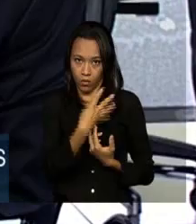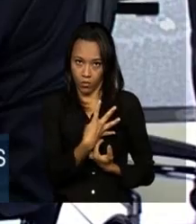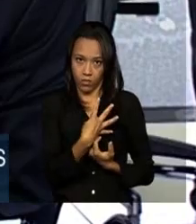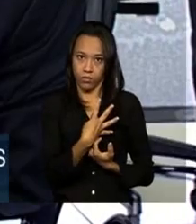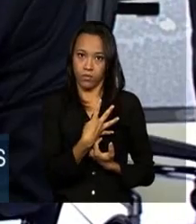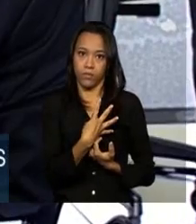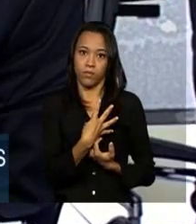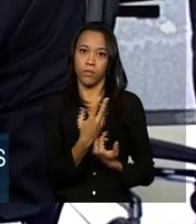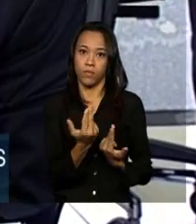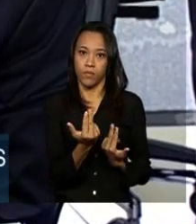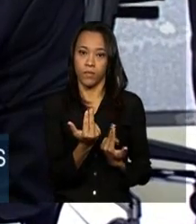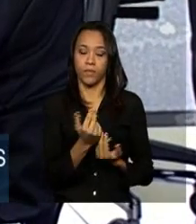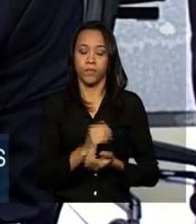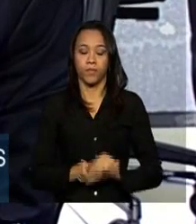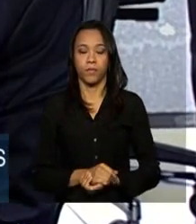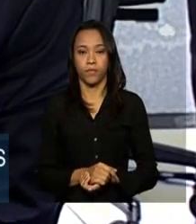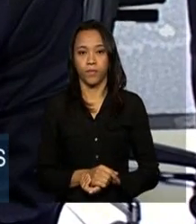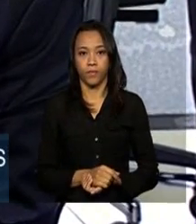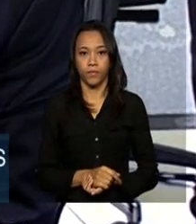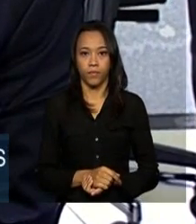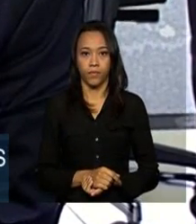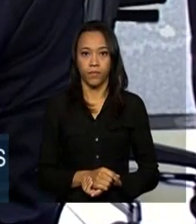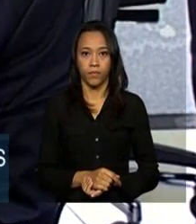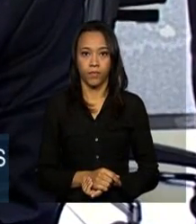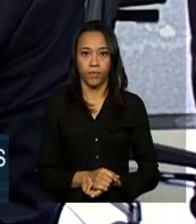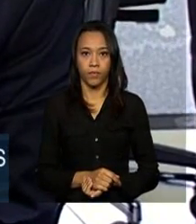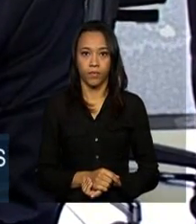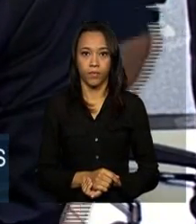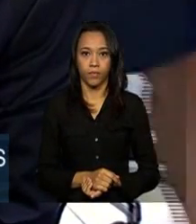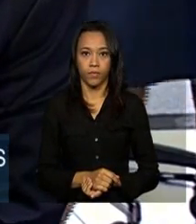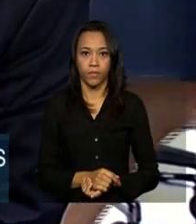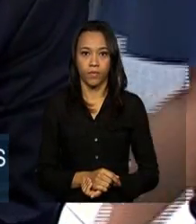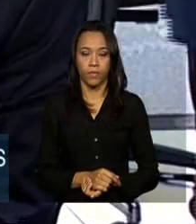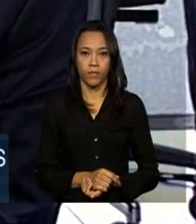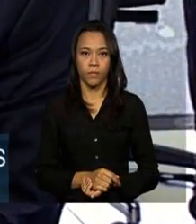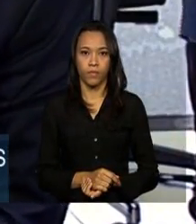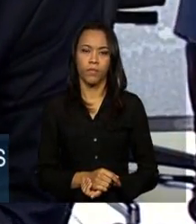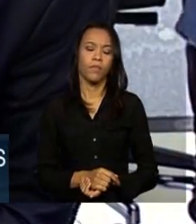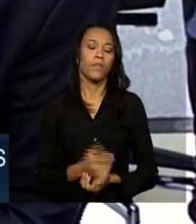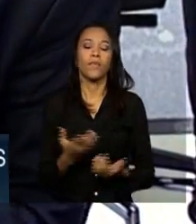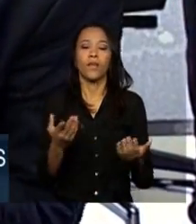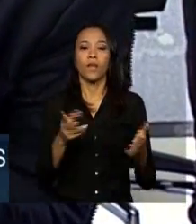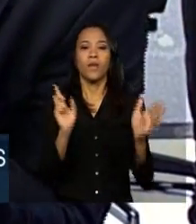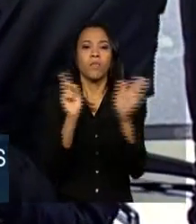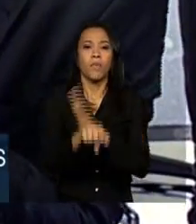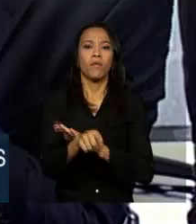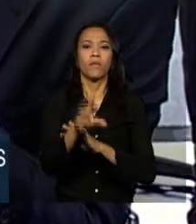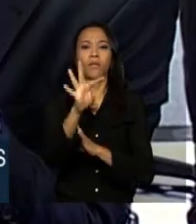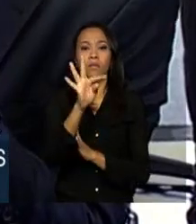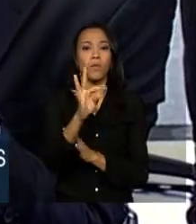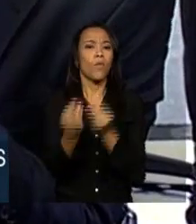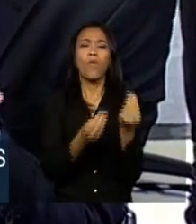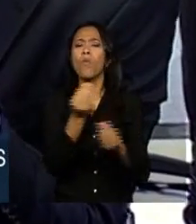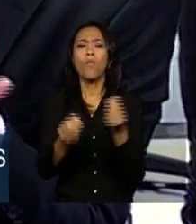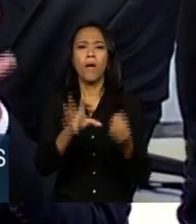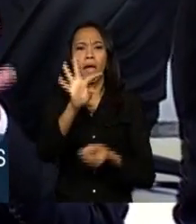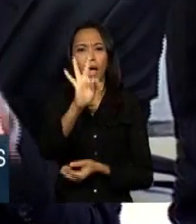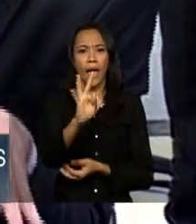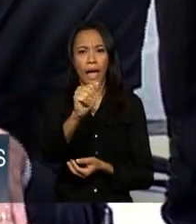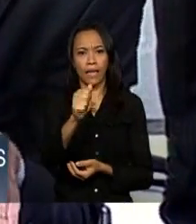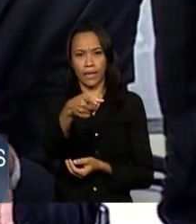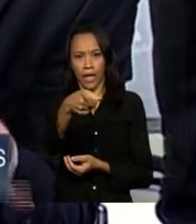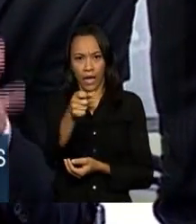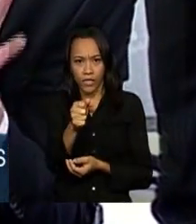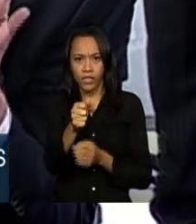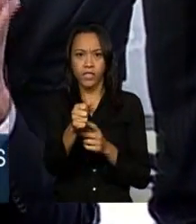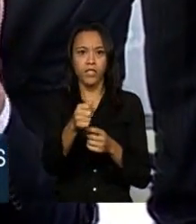poderia repetir só a taxa de inadimplência que eu não conseguir pegar bom taxa de inadimplência vou fazer uma comparação dos últimos 5 anos que eu acho